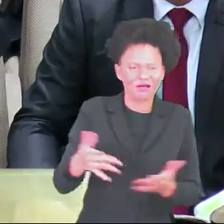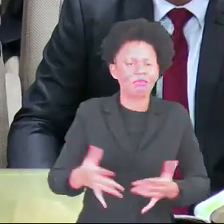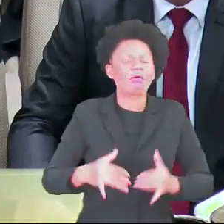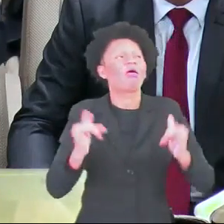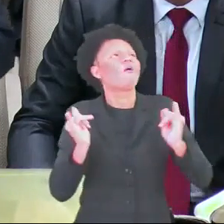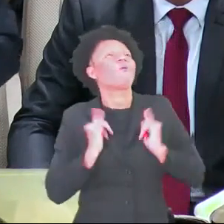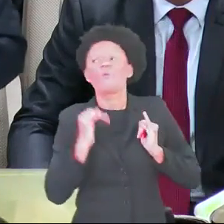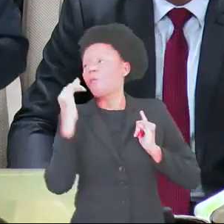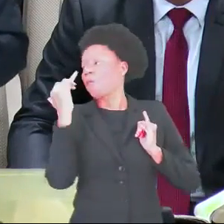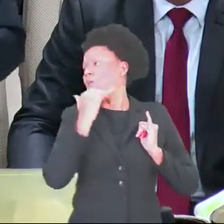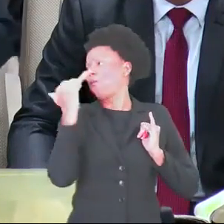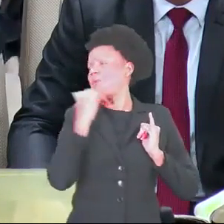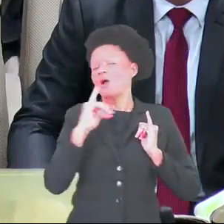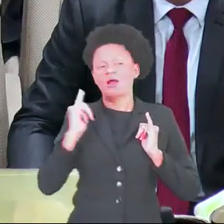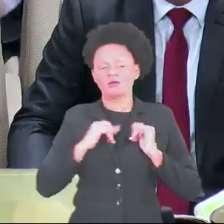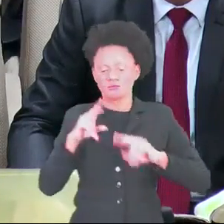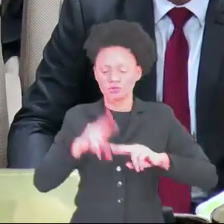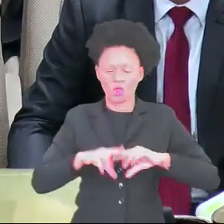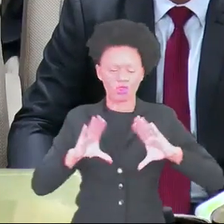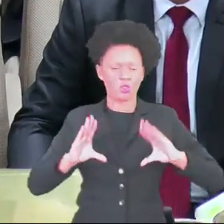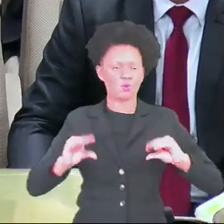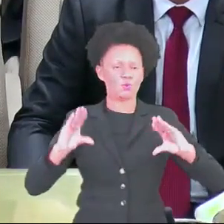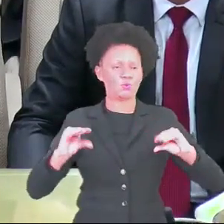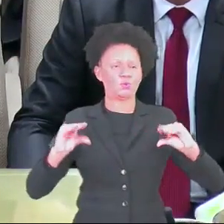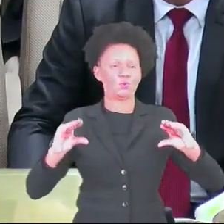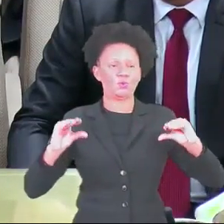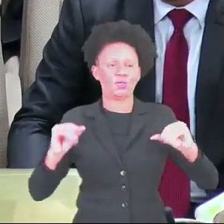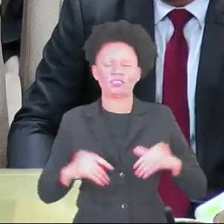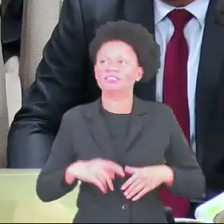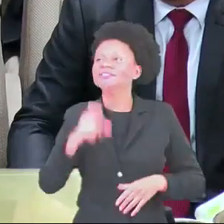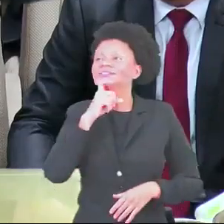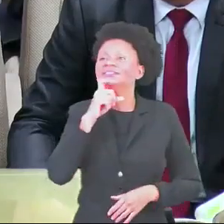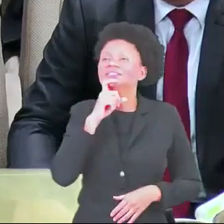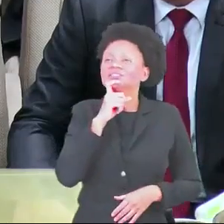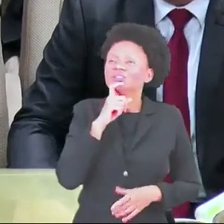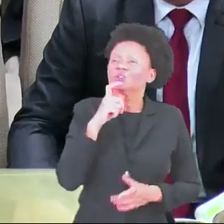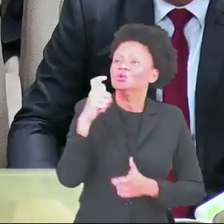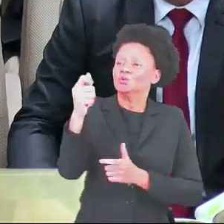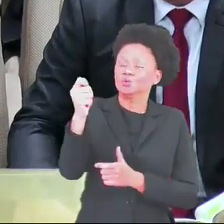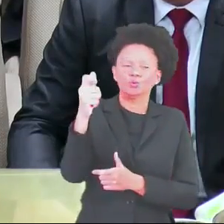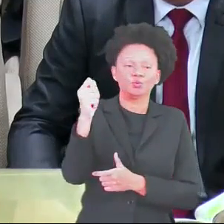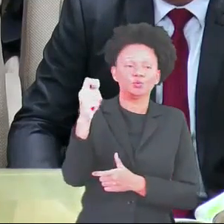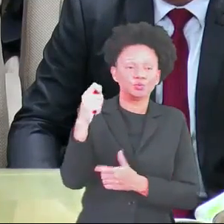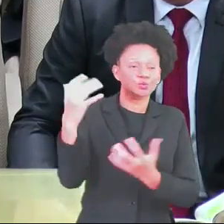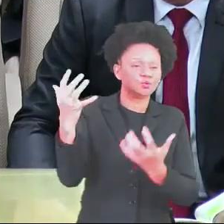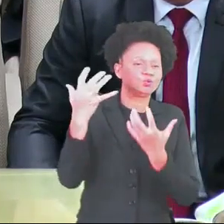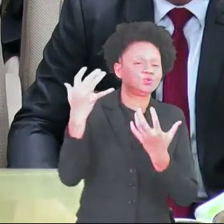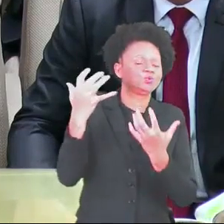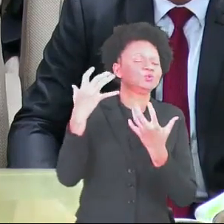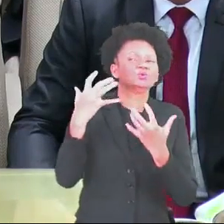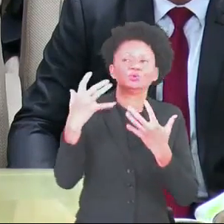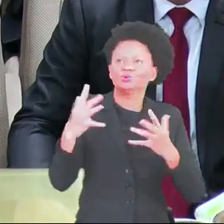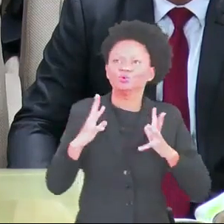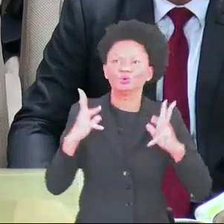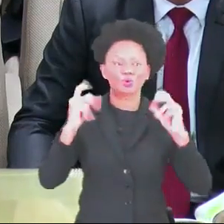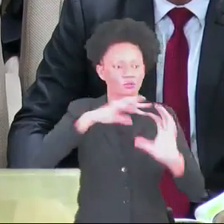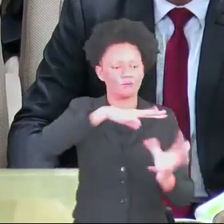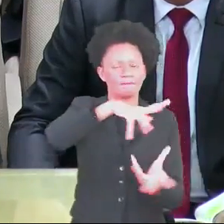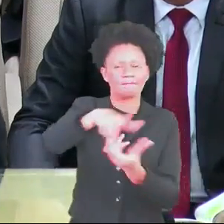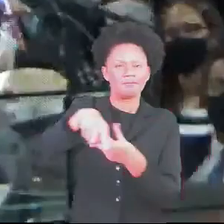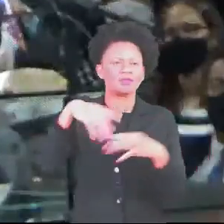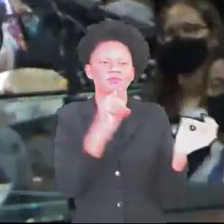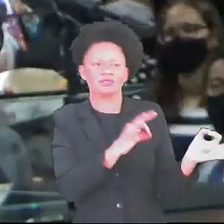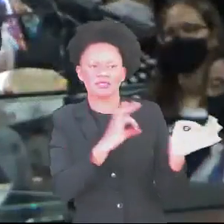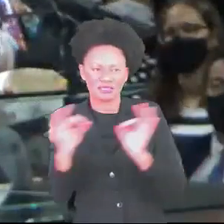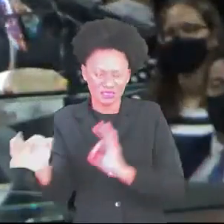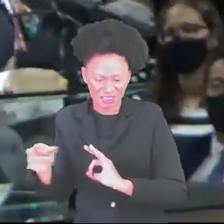acomodados, sentados em bancos macios, debaixo de uma climatização gostosa, sendo assistido pelo mundo todo. Eles andavam em